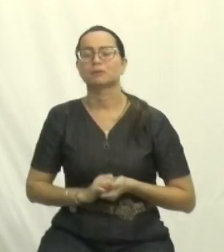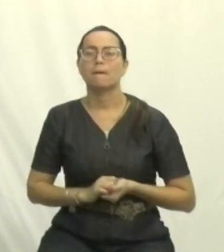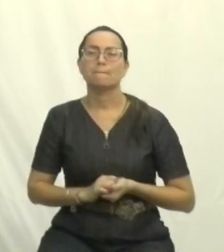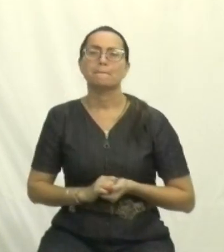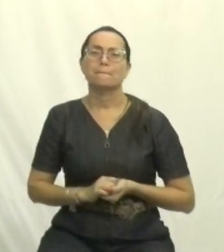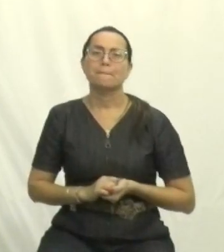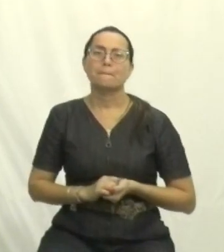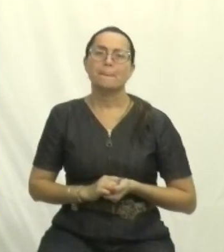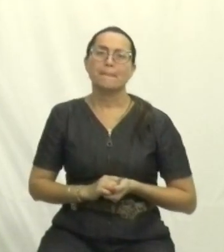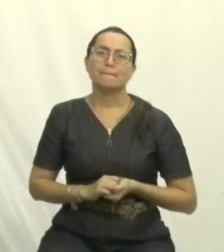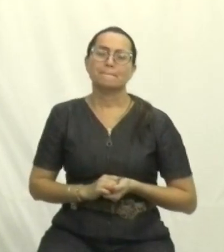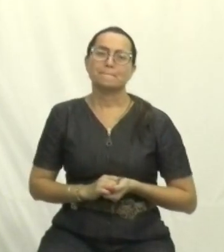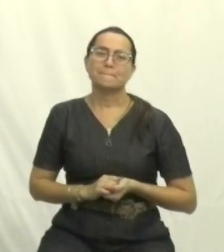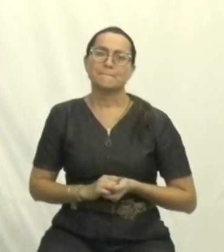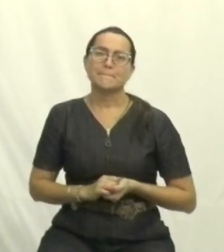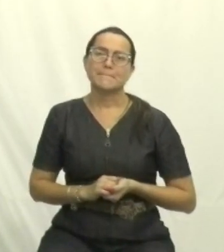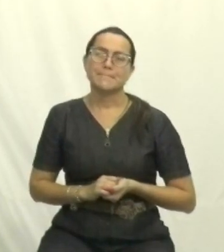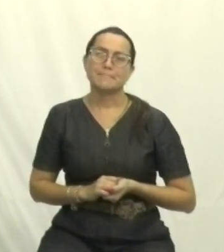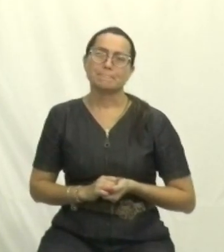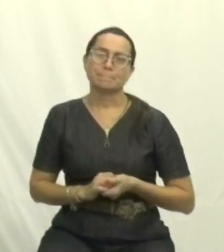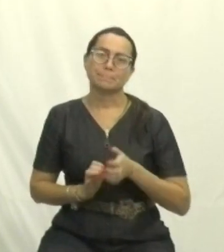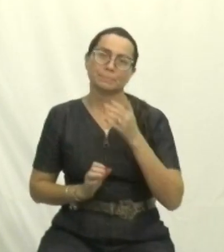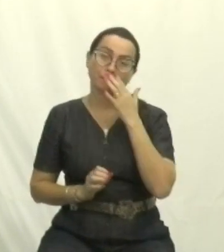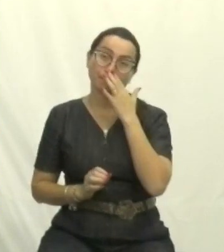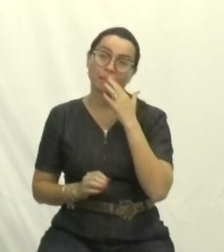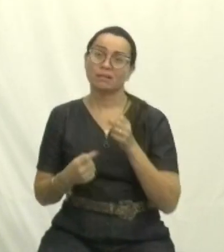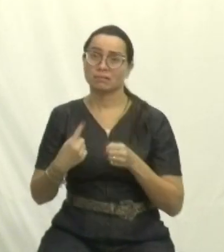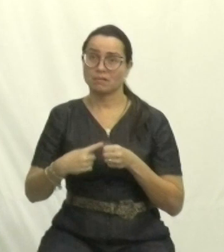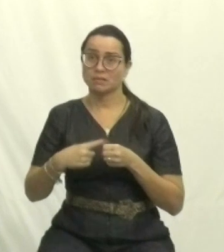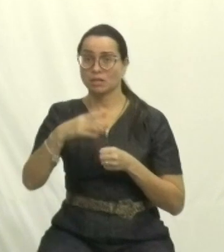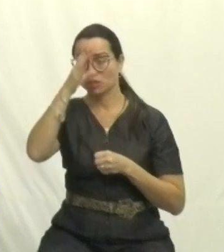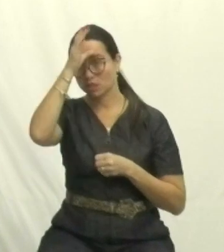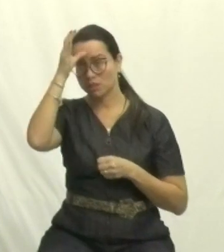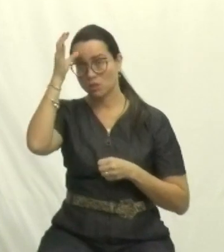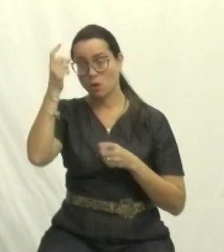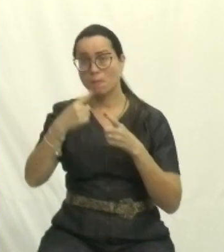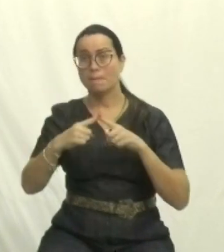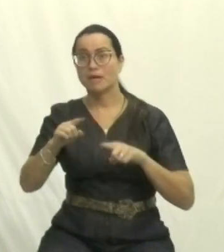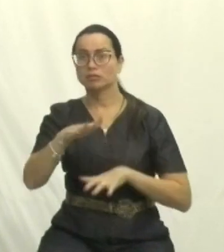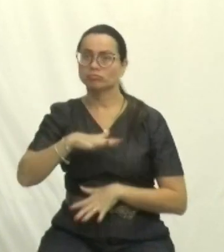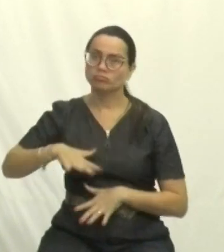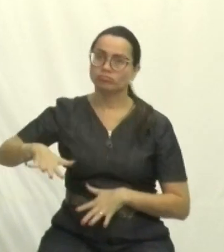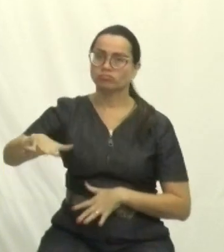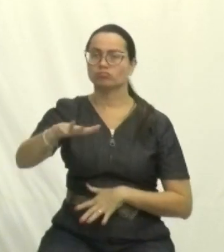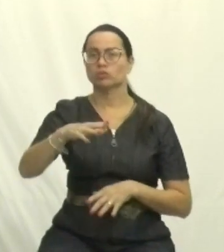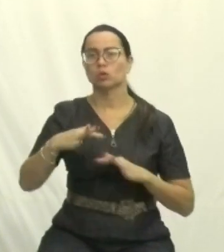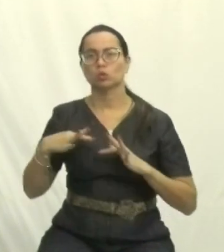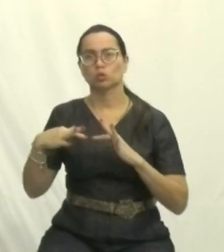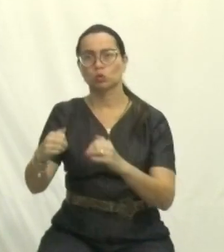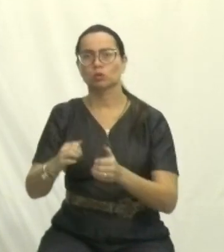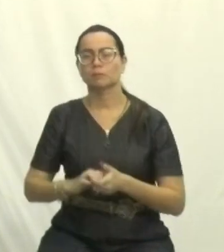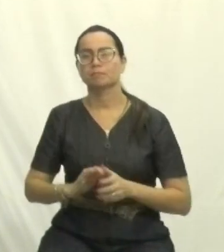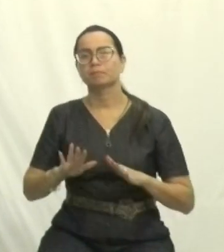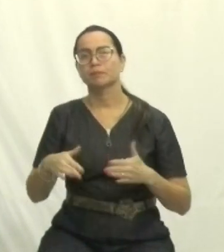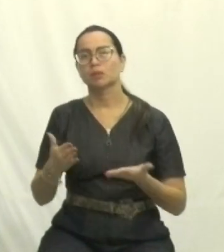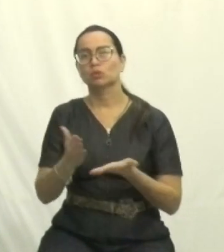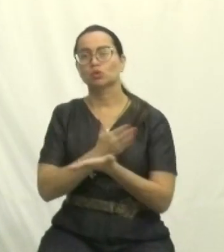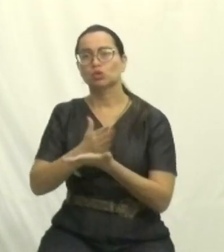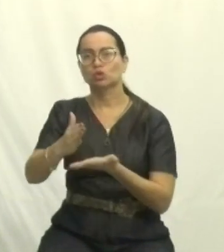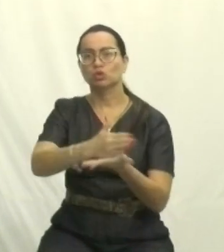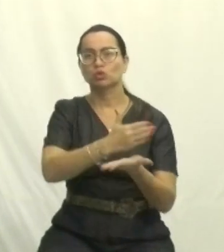efetivos para o atendimento da população, não só de Criciúma, mas de toda a região. Então, somos distribuídos em 9 quartéis, como eu falei, e mais